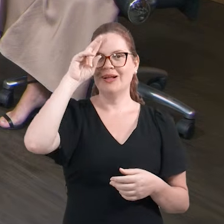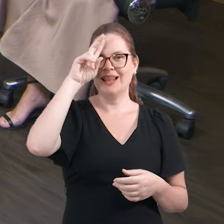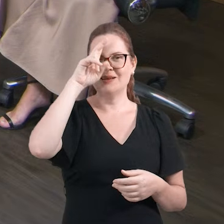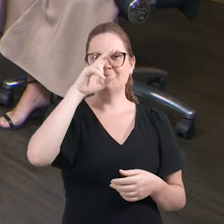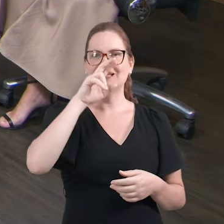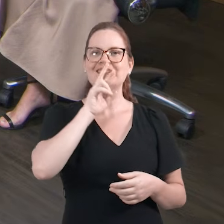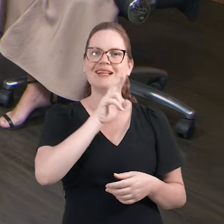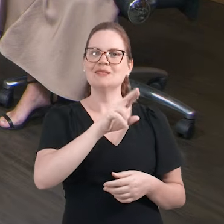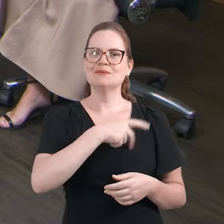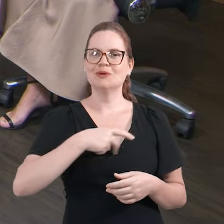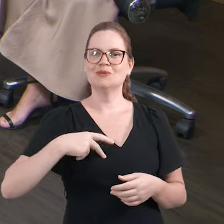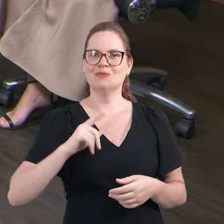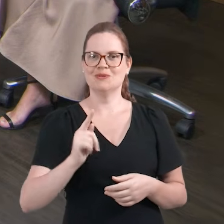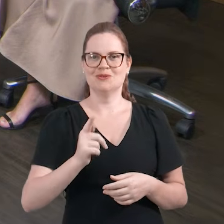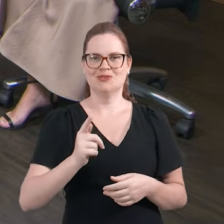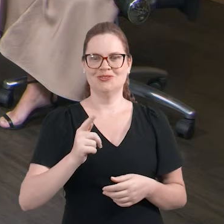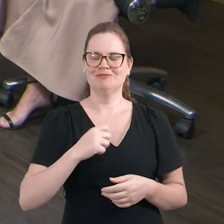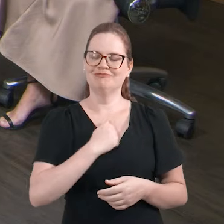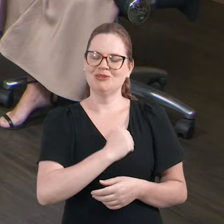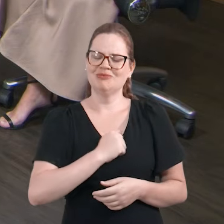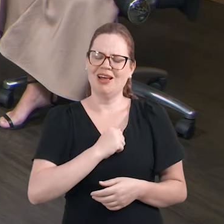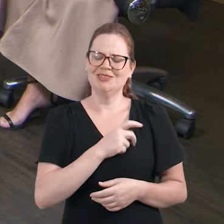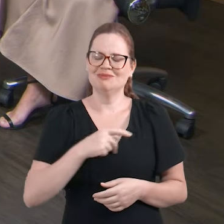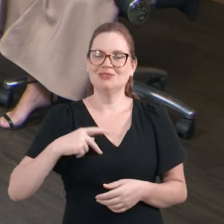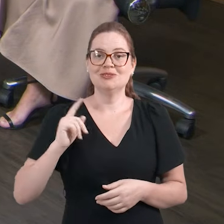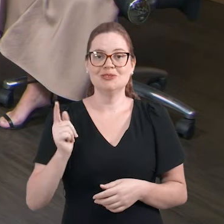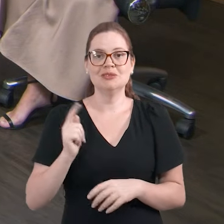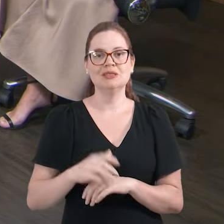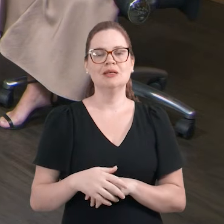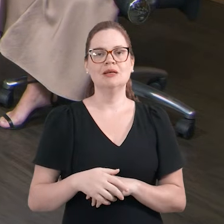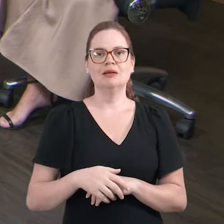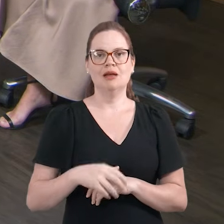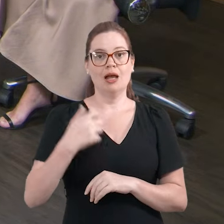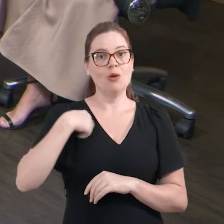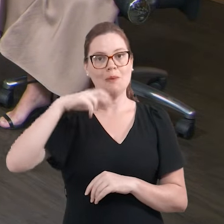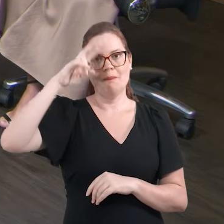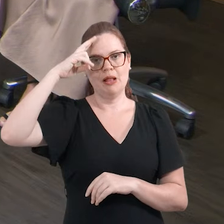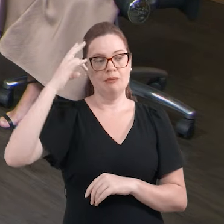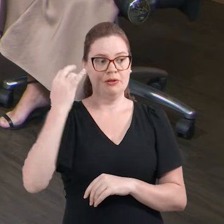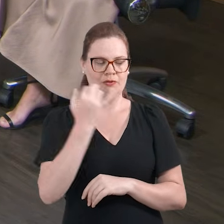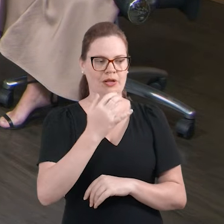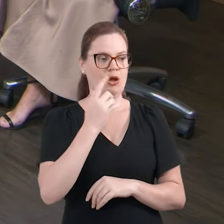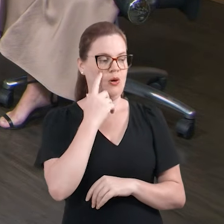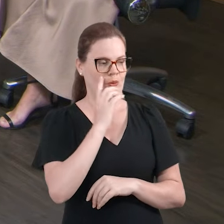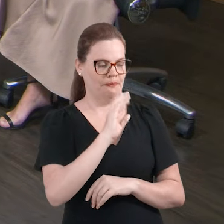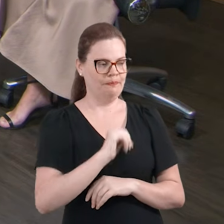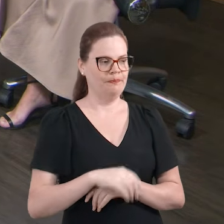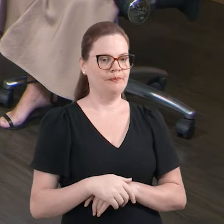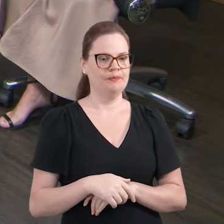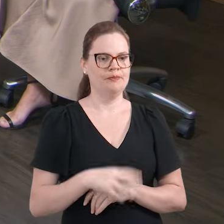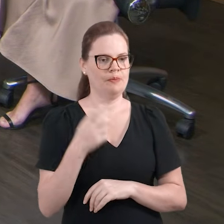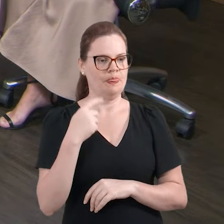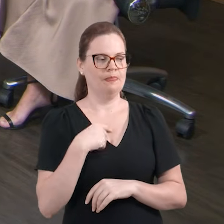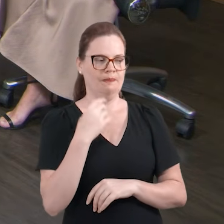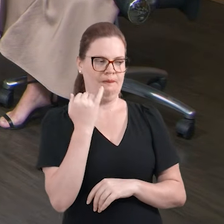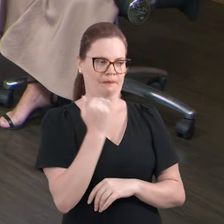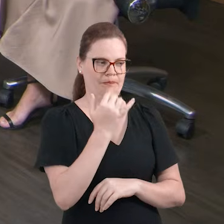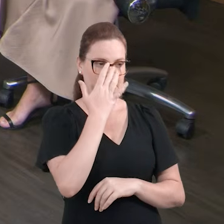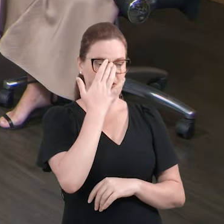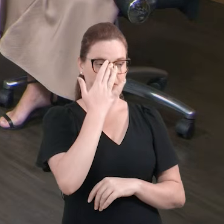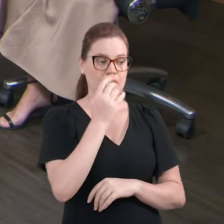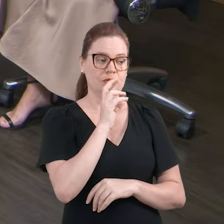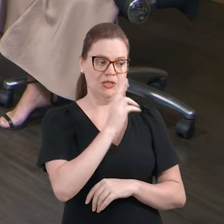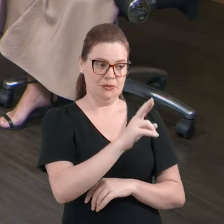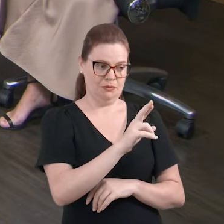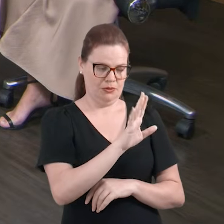nosso querido pastor Jadeuti, saudoso pastor Jadeuti. Falei assim: olha, eu vou